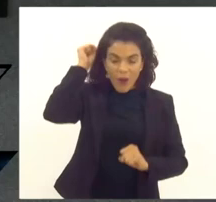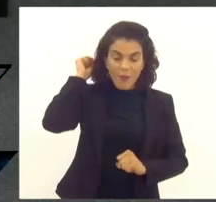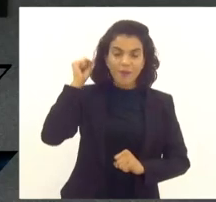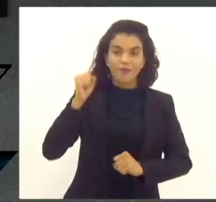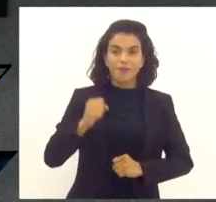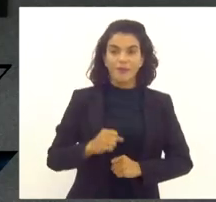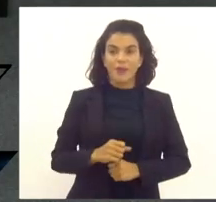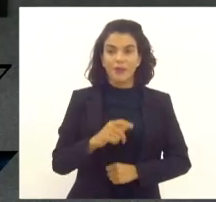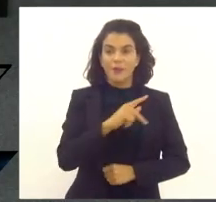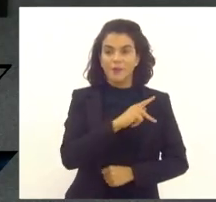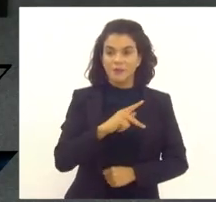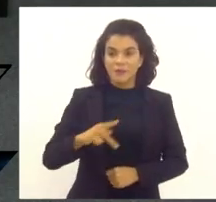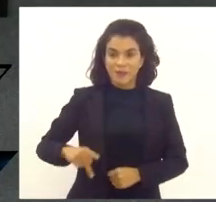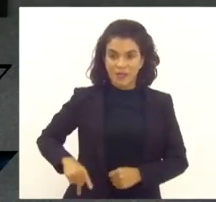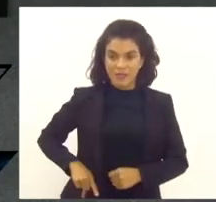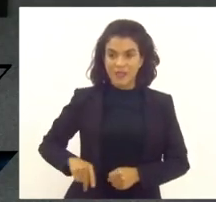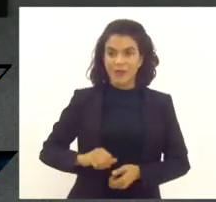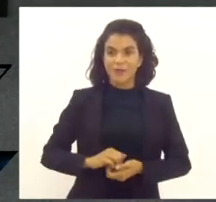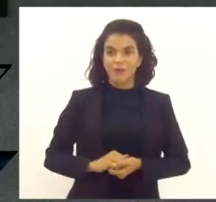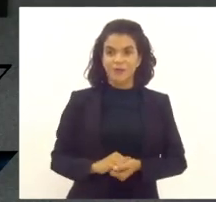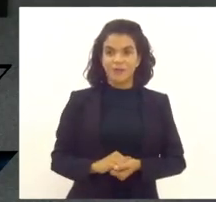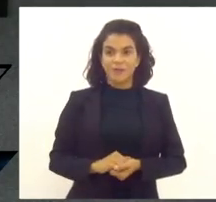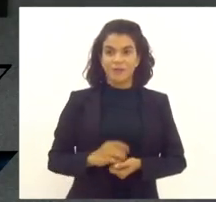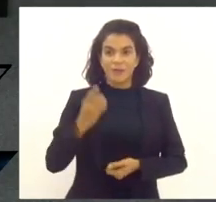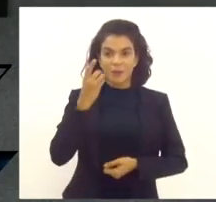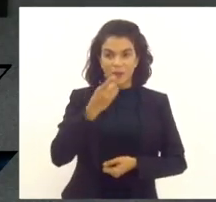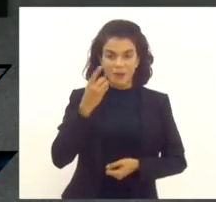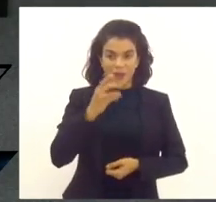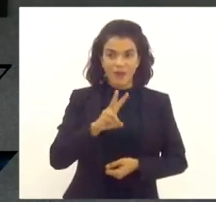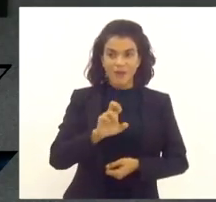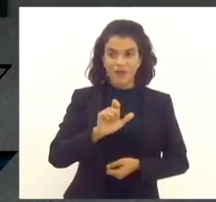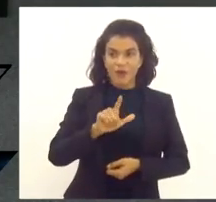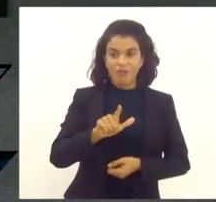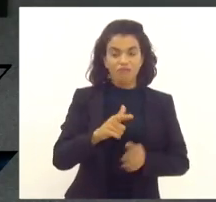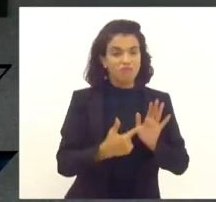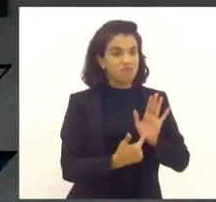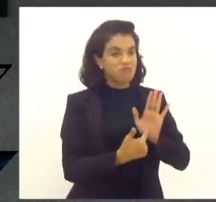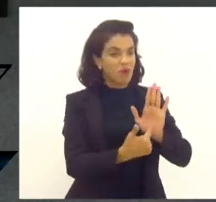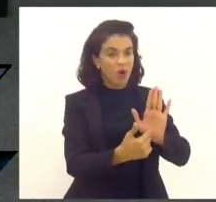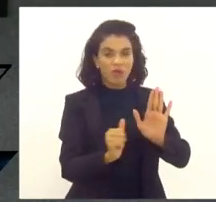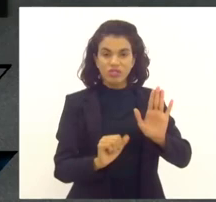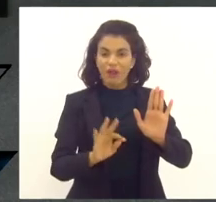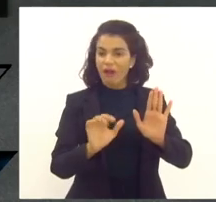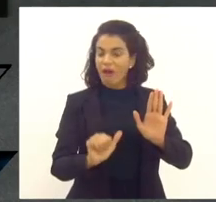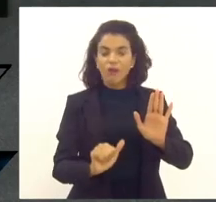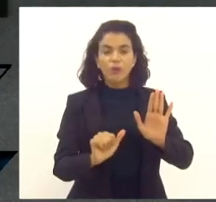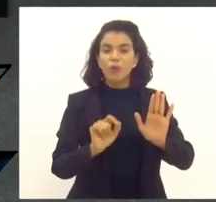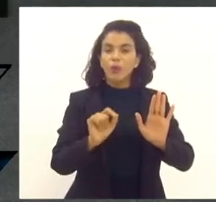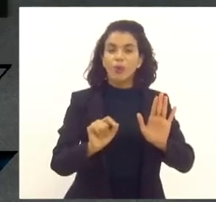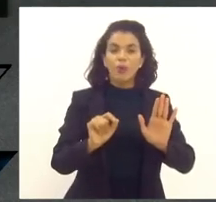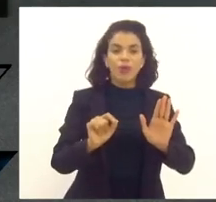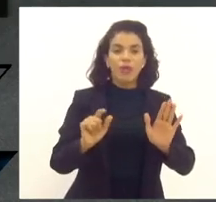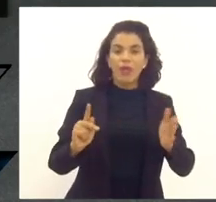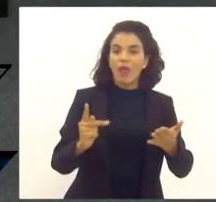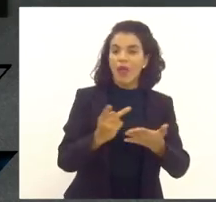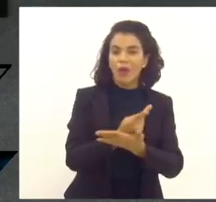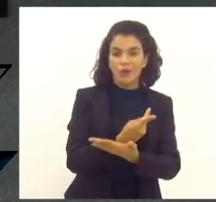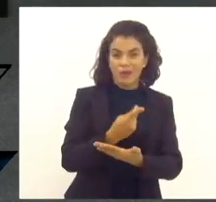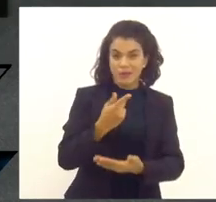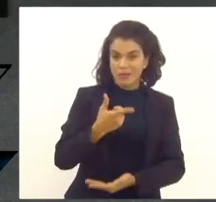o senhor presidente Deputado Val da Ceasa a ata reflete com exatidão ocorrido na